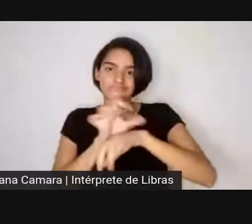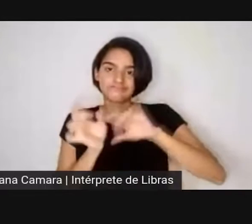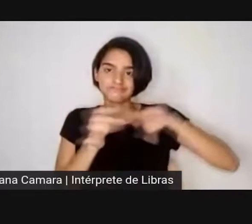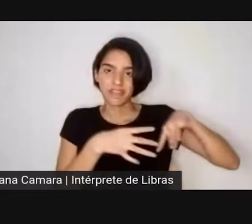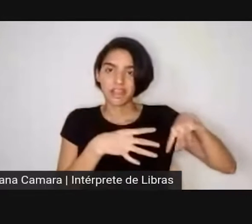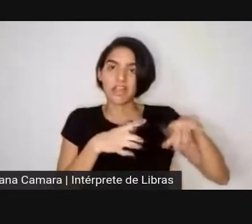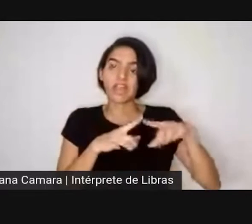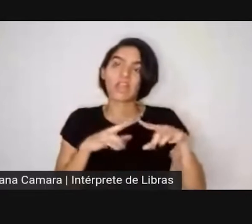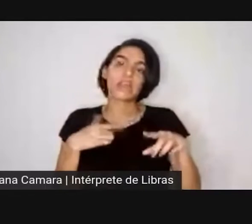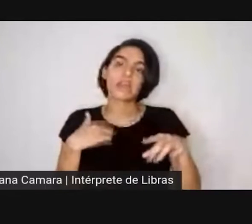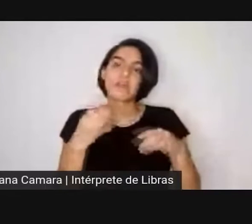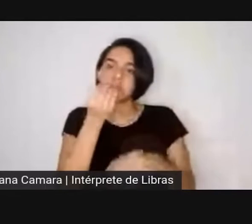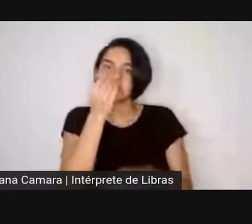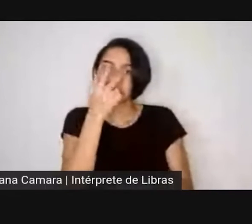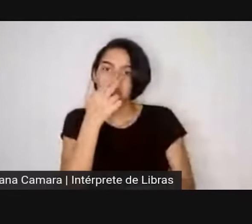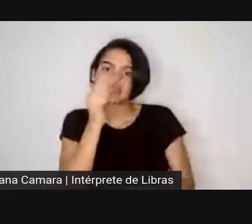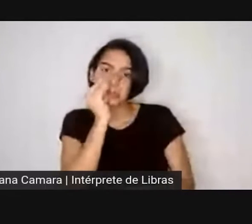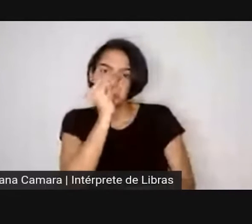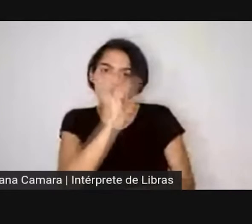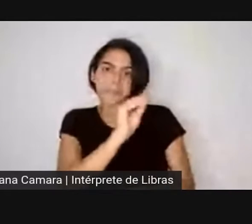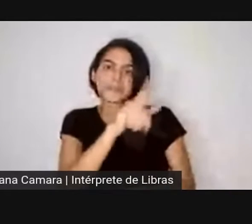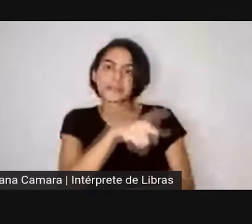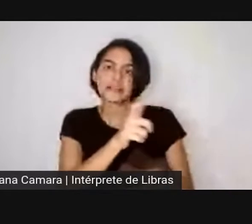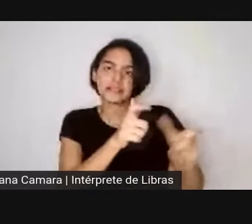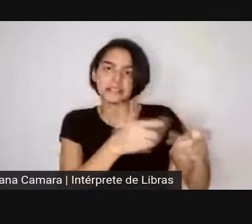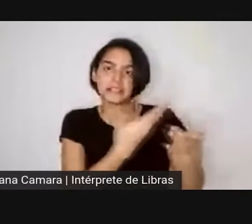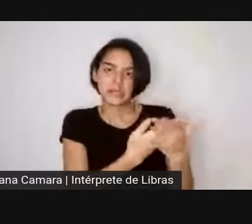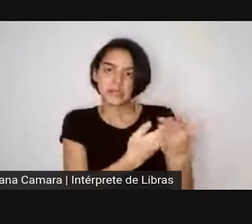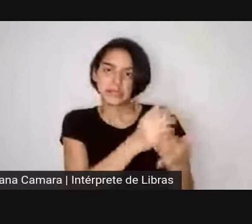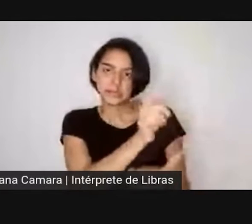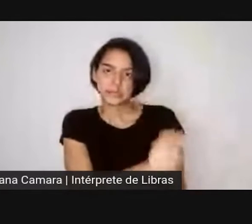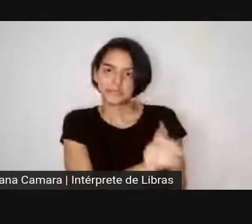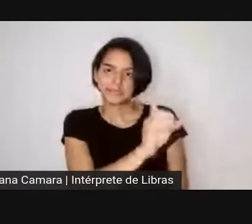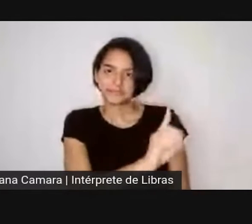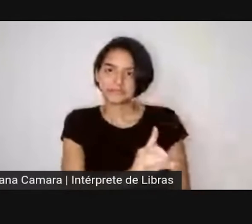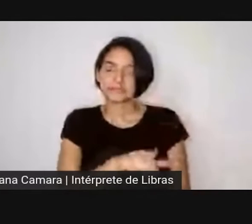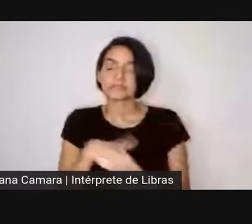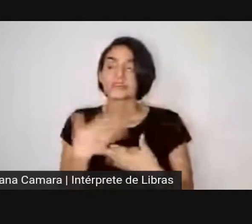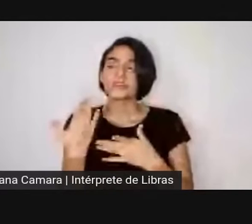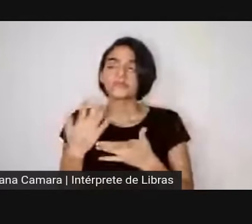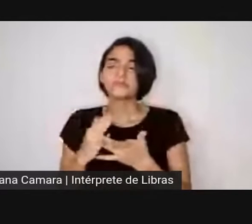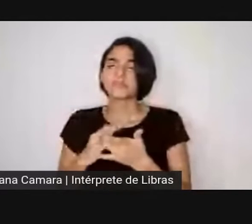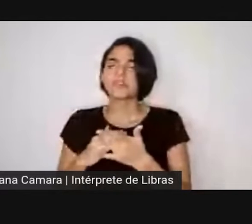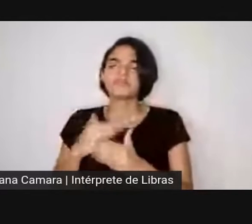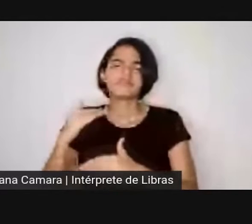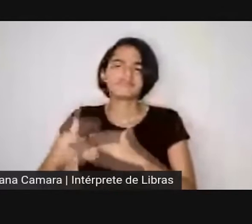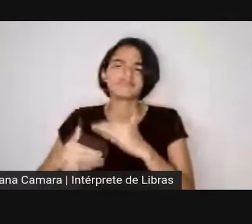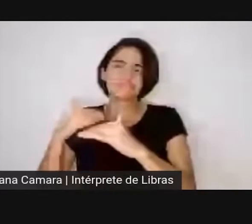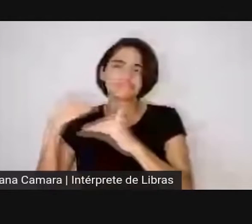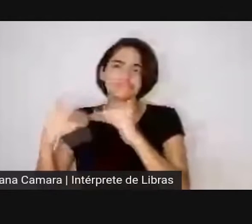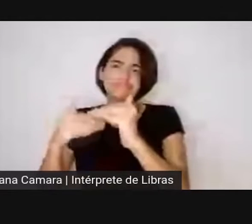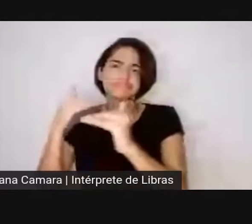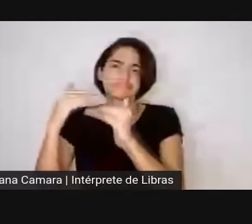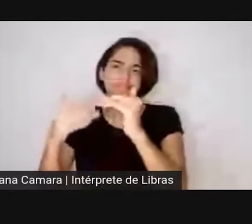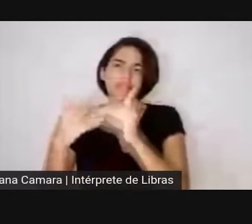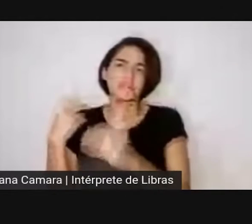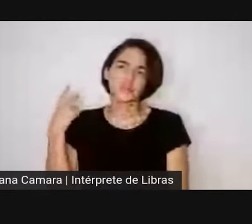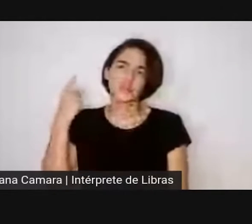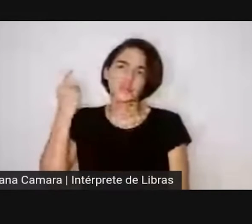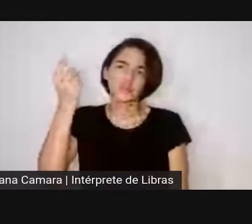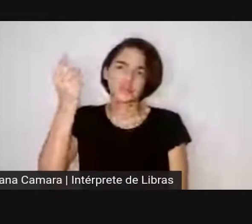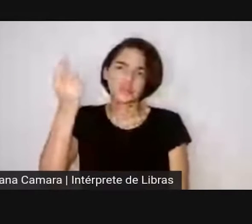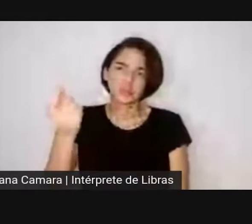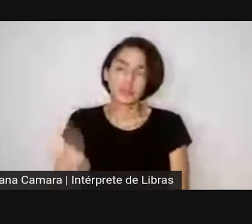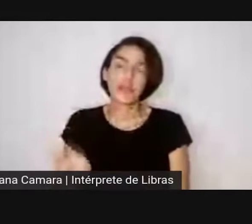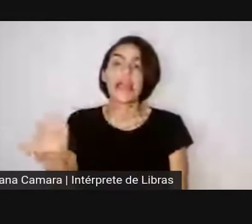estudo. E isso foi se passando por um bom tempo na minha vida. Até que em 2016, eu já fazendo